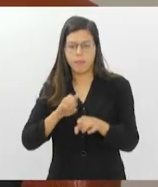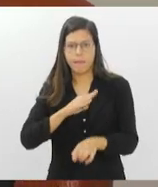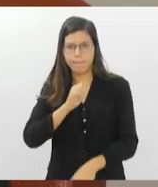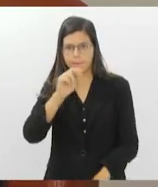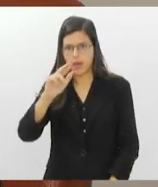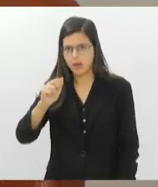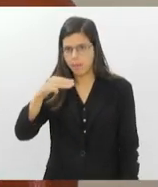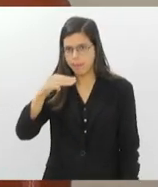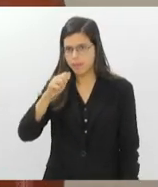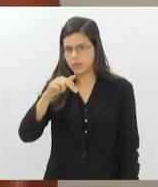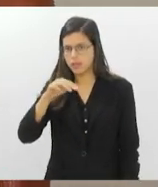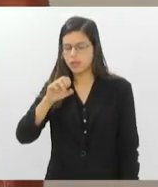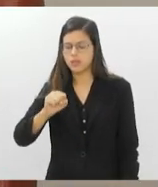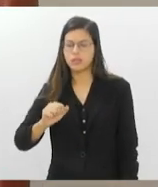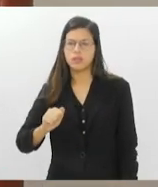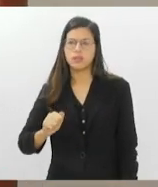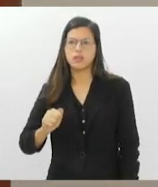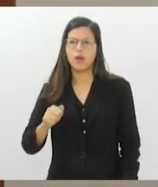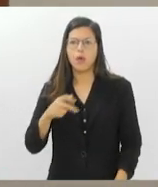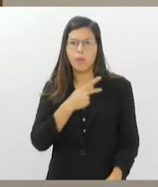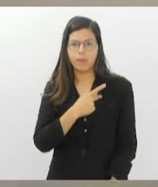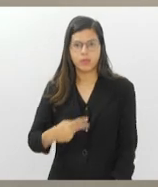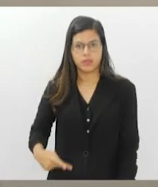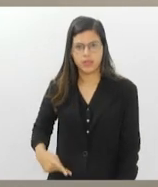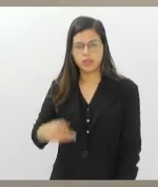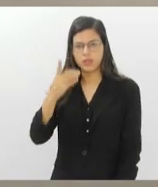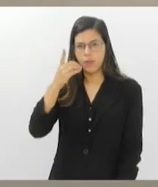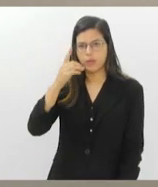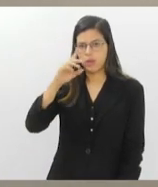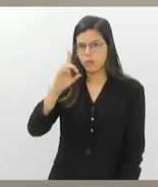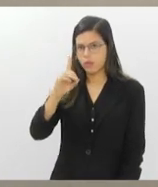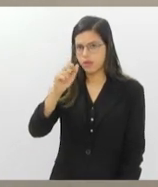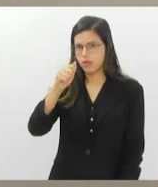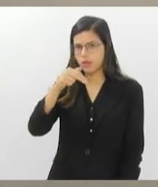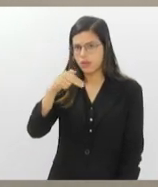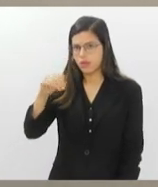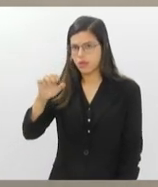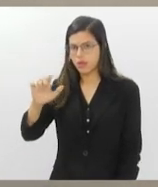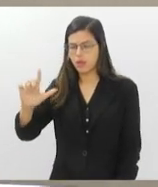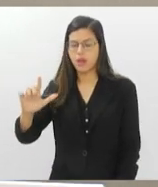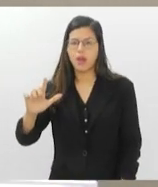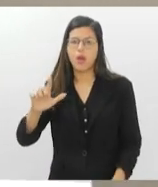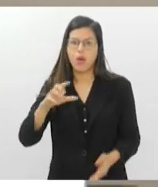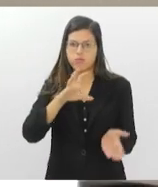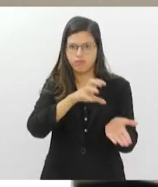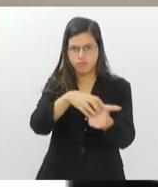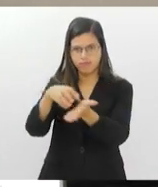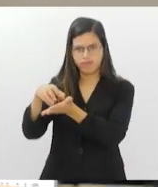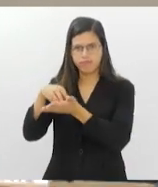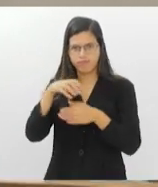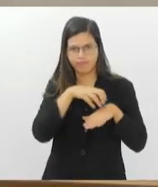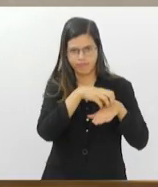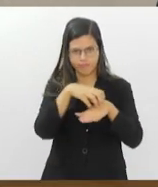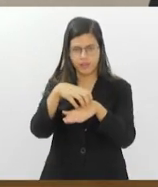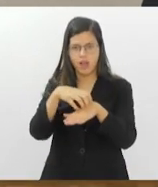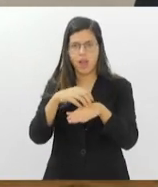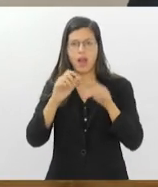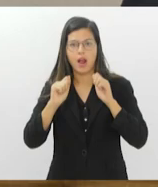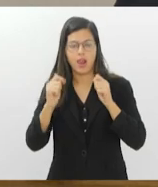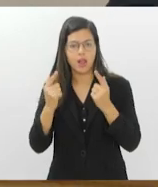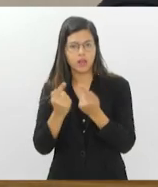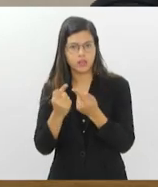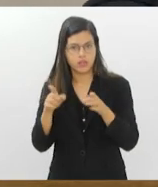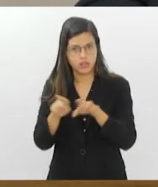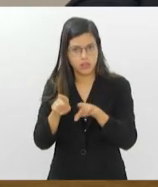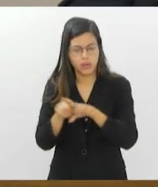O presidente da comissão, deputado Daniel Librelon, falou que, além das audiências itinerantes, a Alerj vai disponibilizar, a